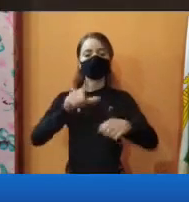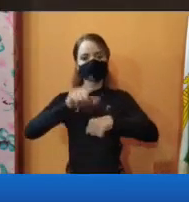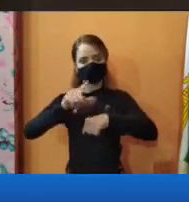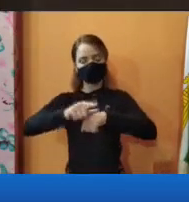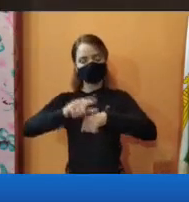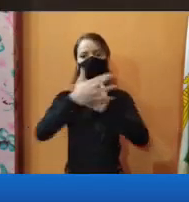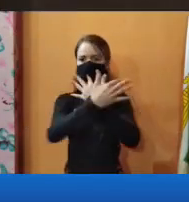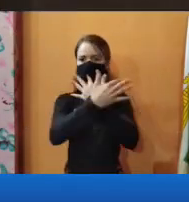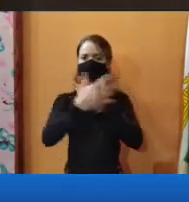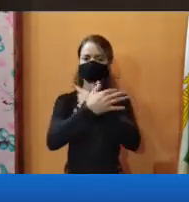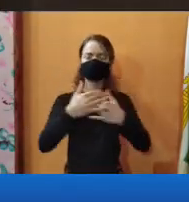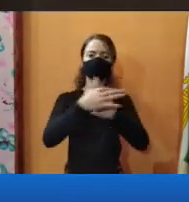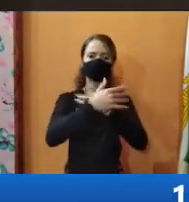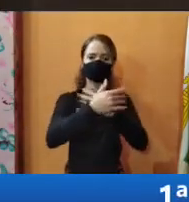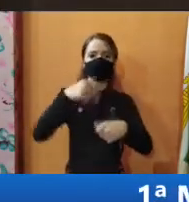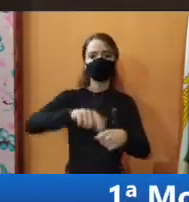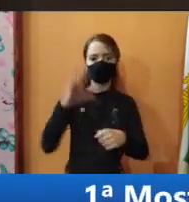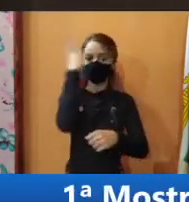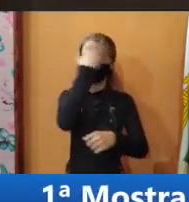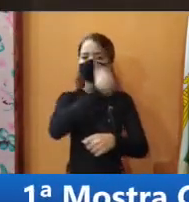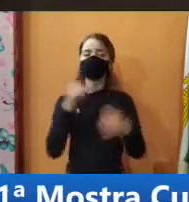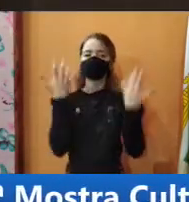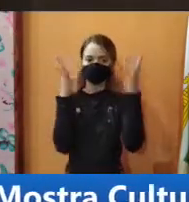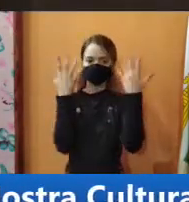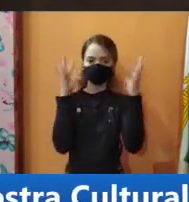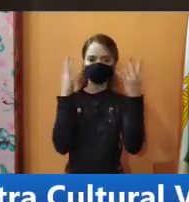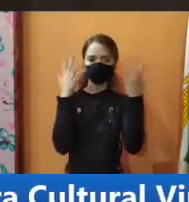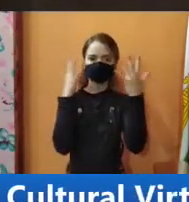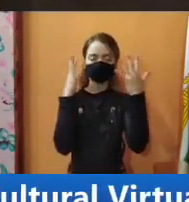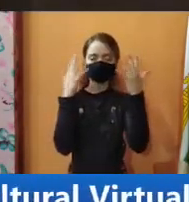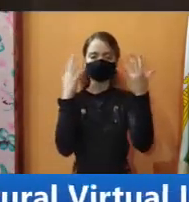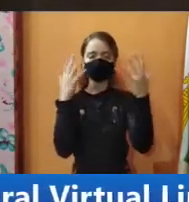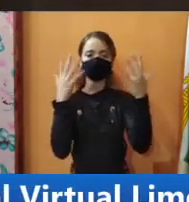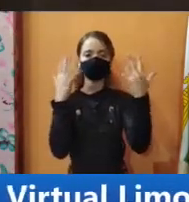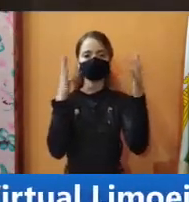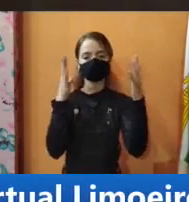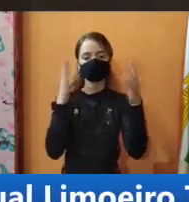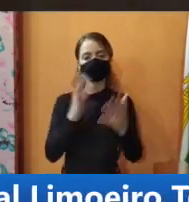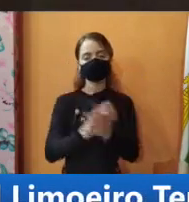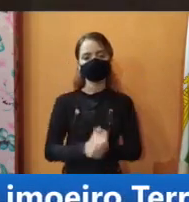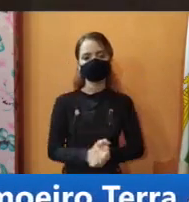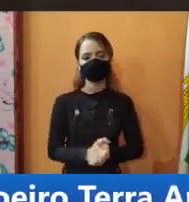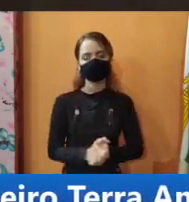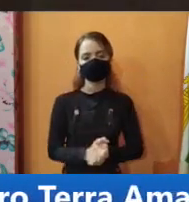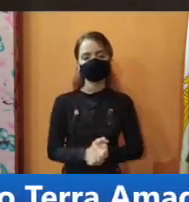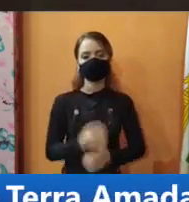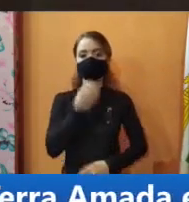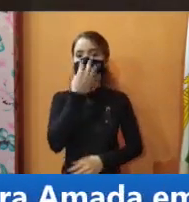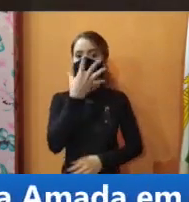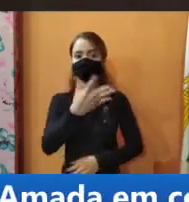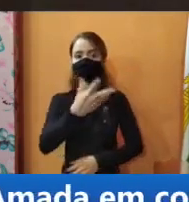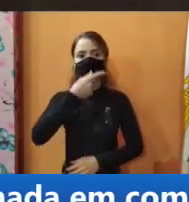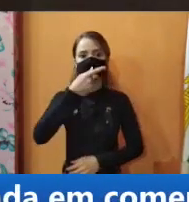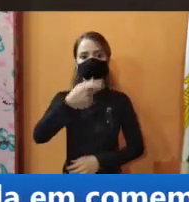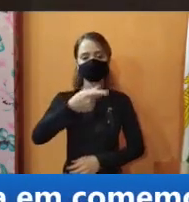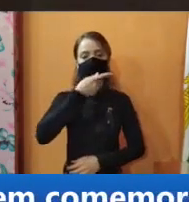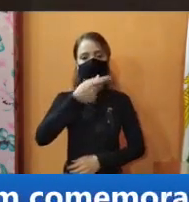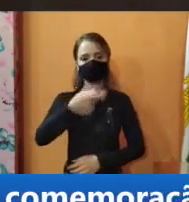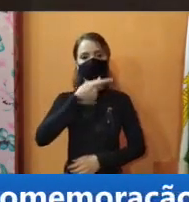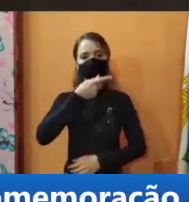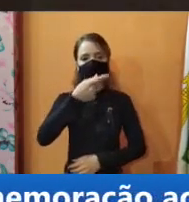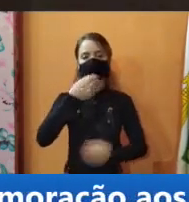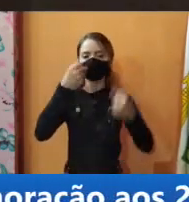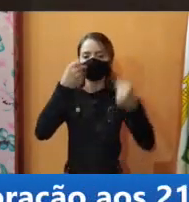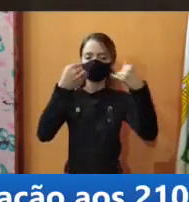que só você sabe, né? Não é verdade? Gente, é muito bom falar dentro de casa, né,